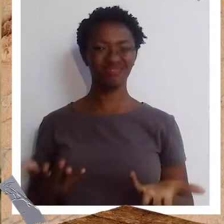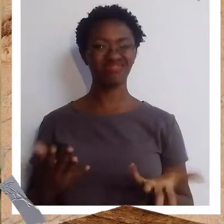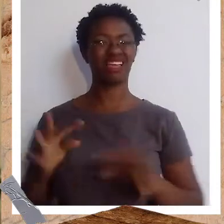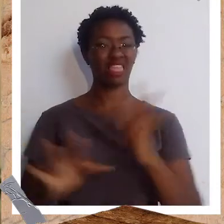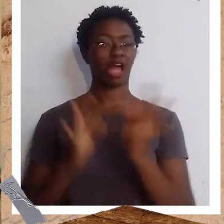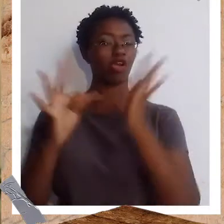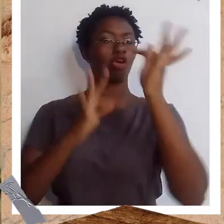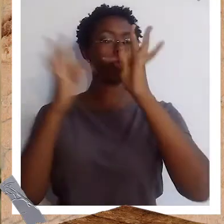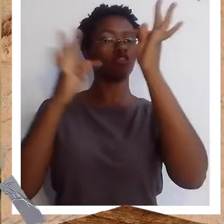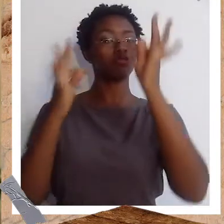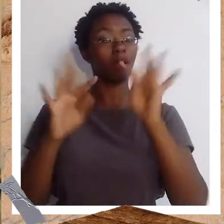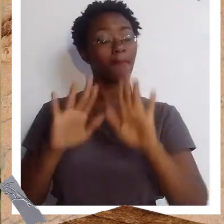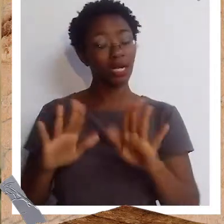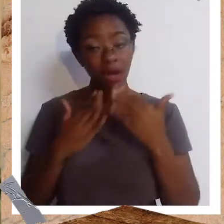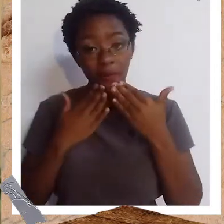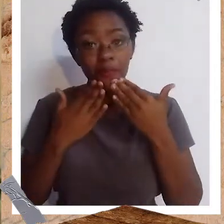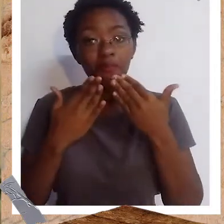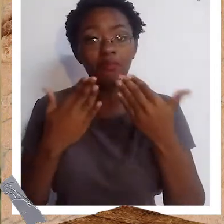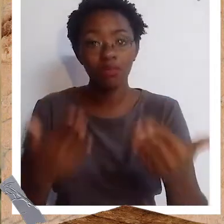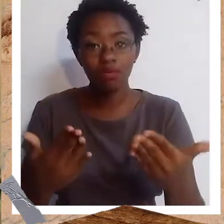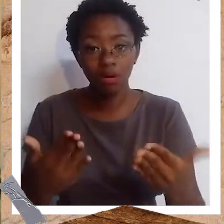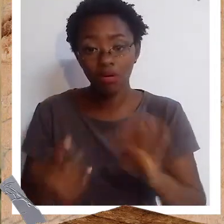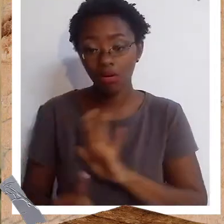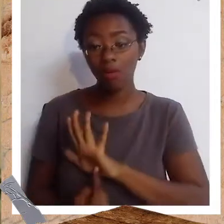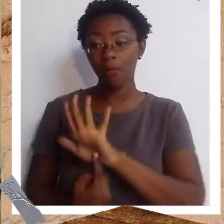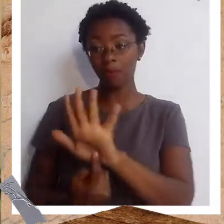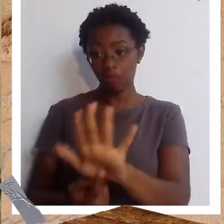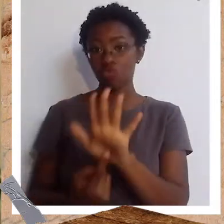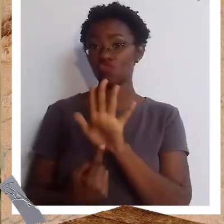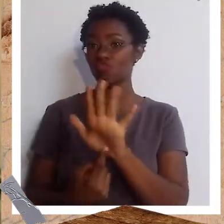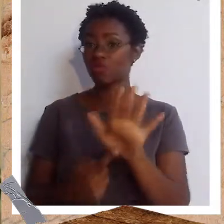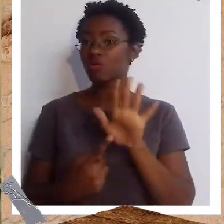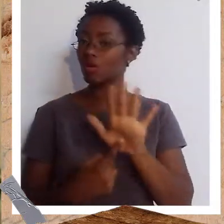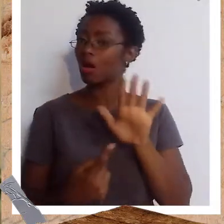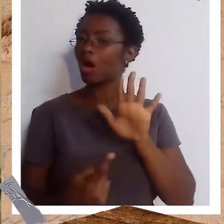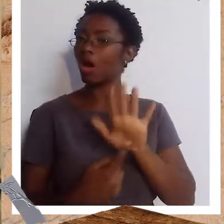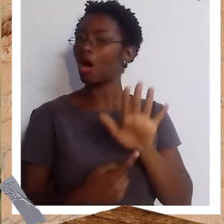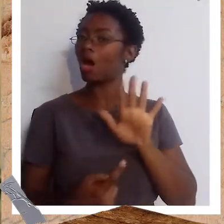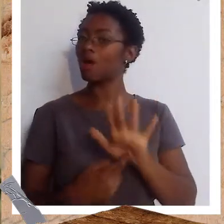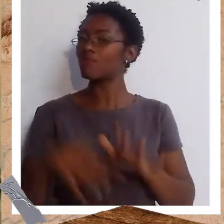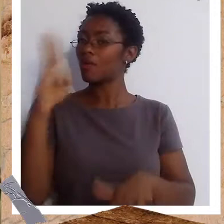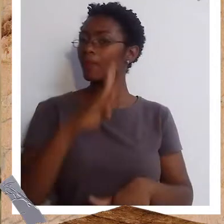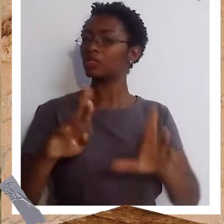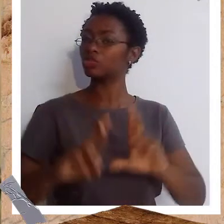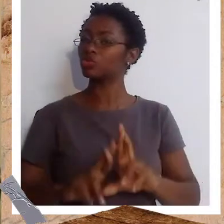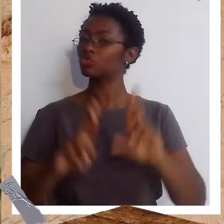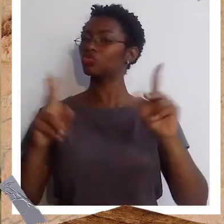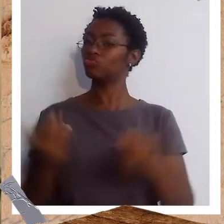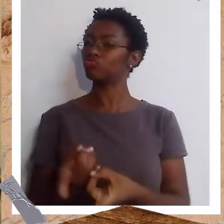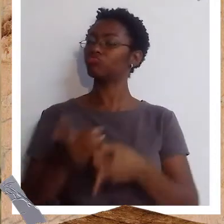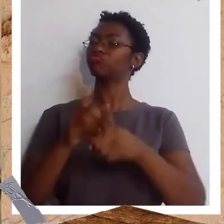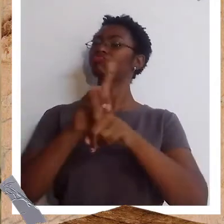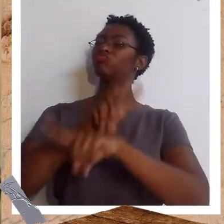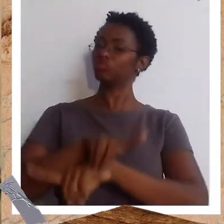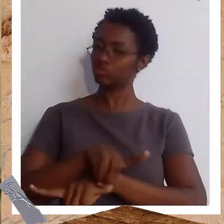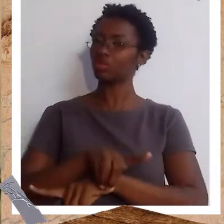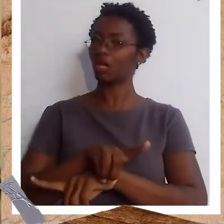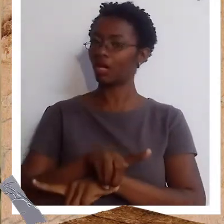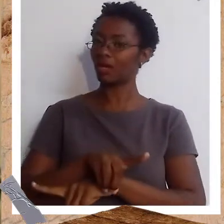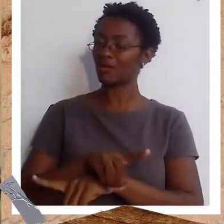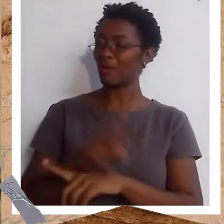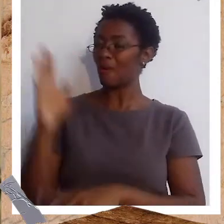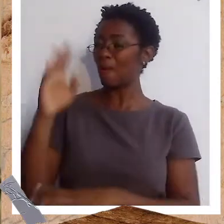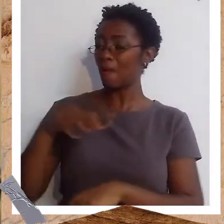um Brasil que era o oposto, né, que contrapunha em absoluto esse discurso da modernidade que o nosso país vinha se